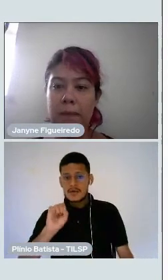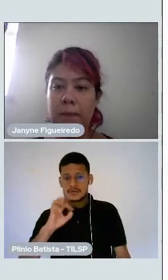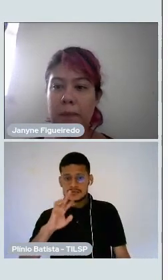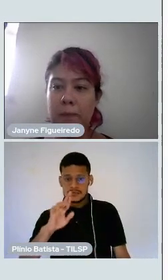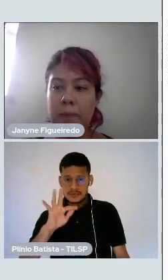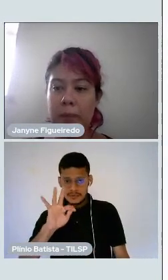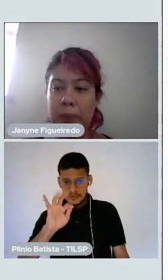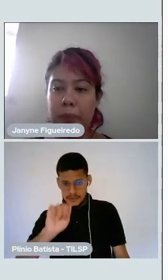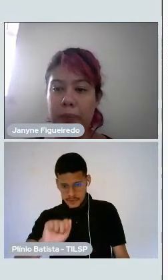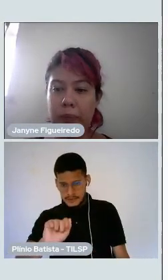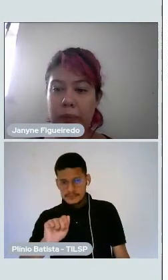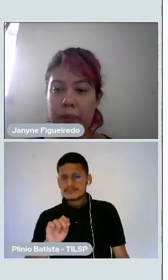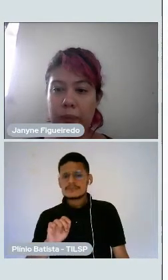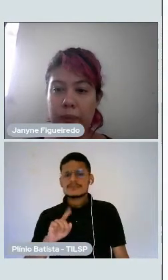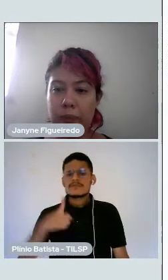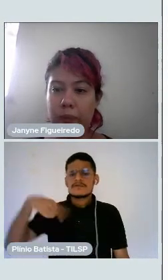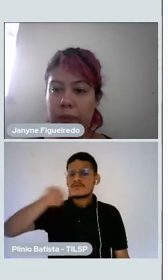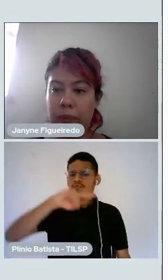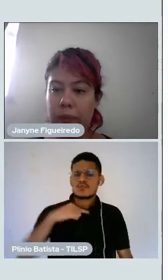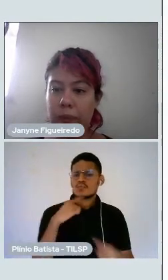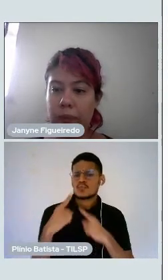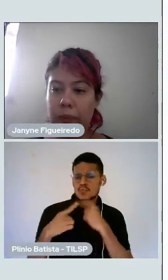dúvida?